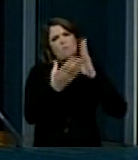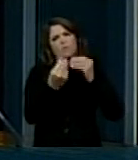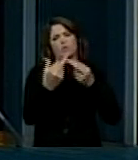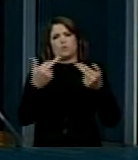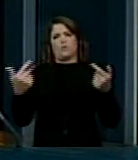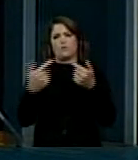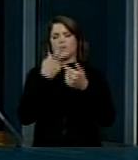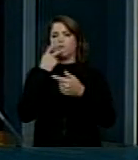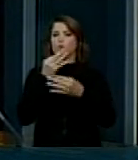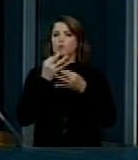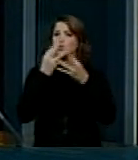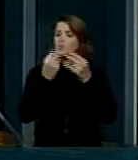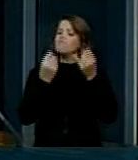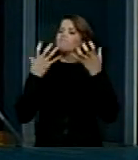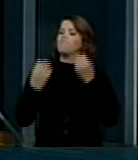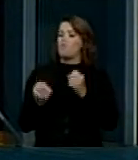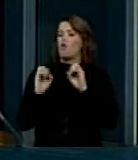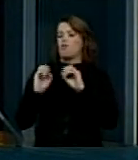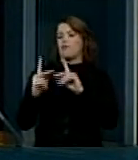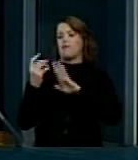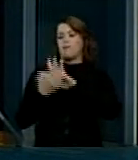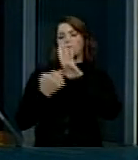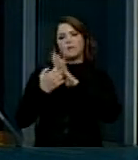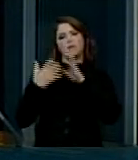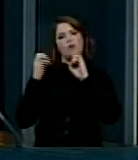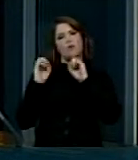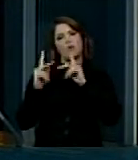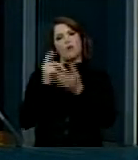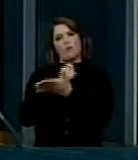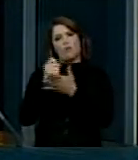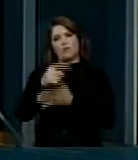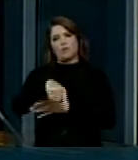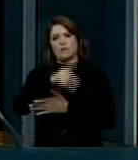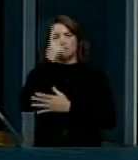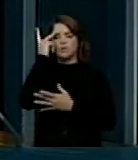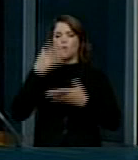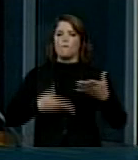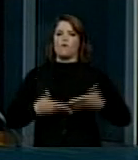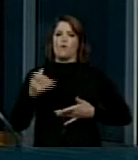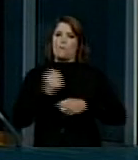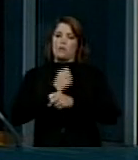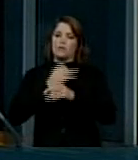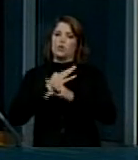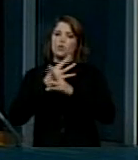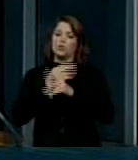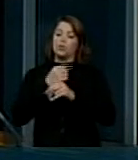foi totalmente aceita pelas empresas que contratam estes operários, atendendo